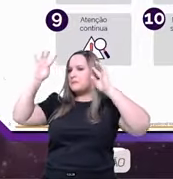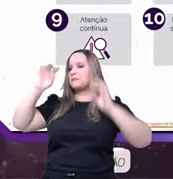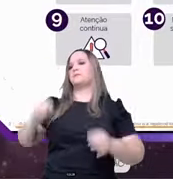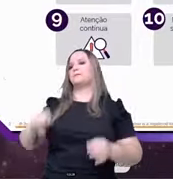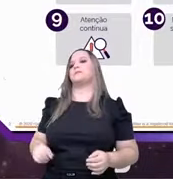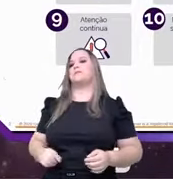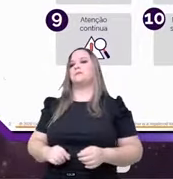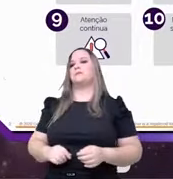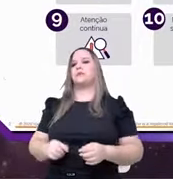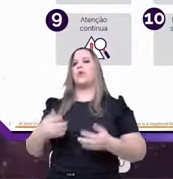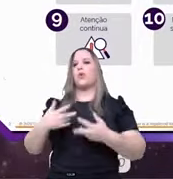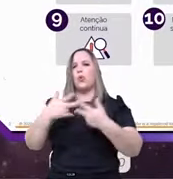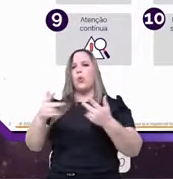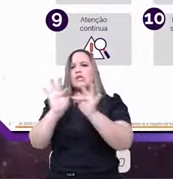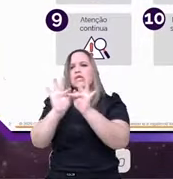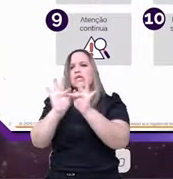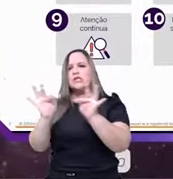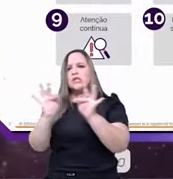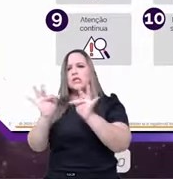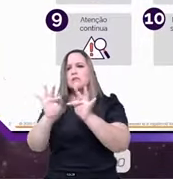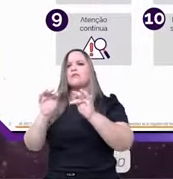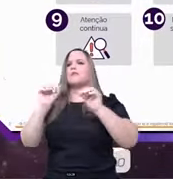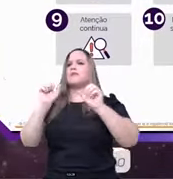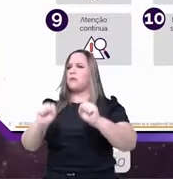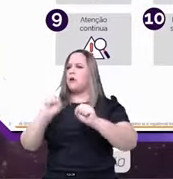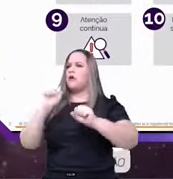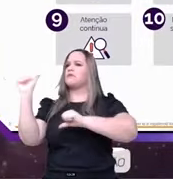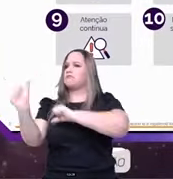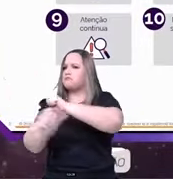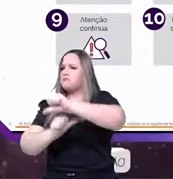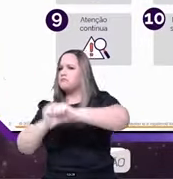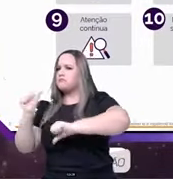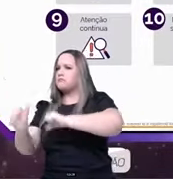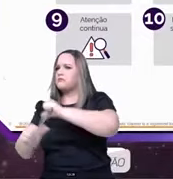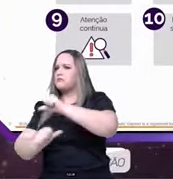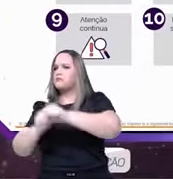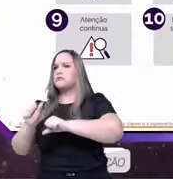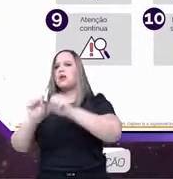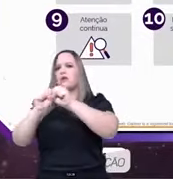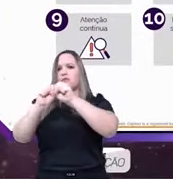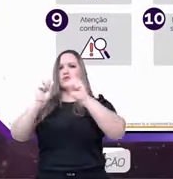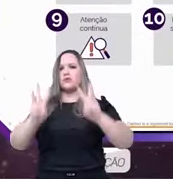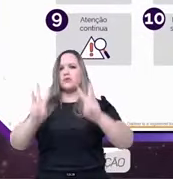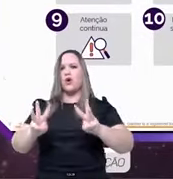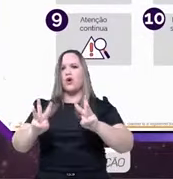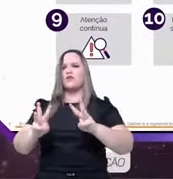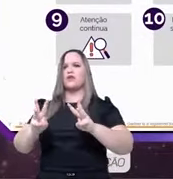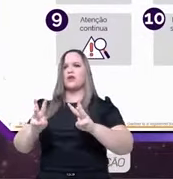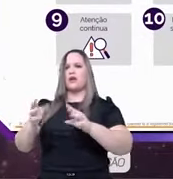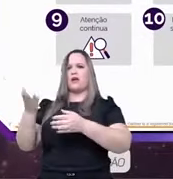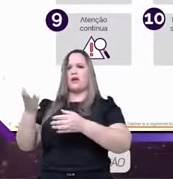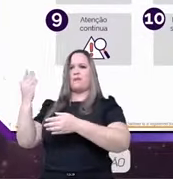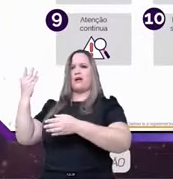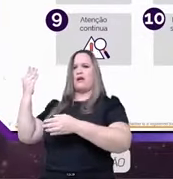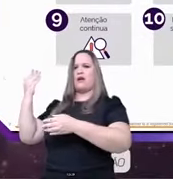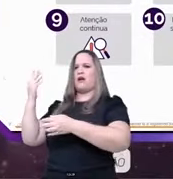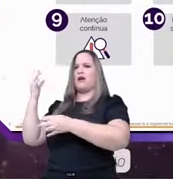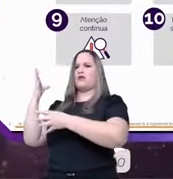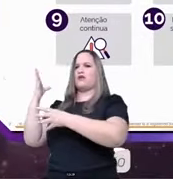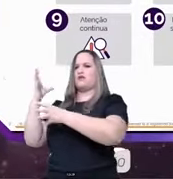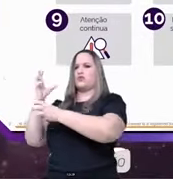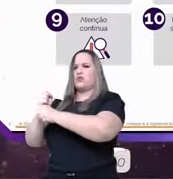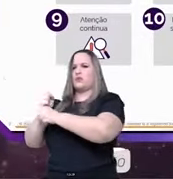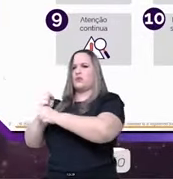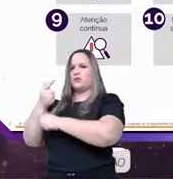de modificar. Software, e modificou nos últimos 20 anos, basicamente, de 2000 até 2020, e